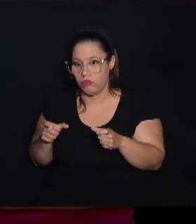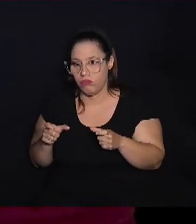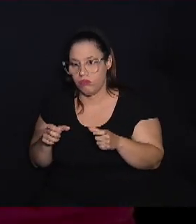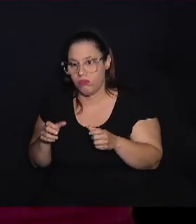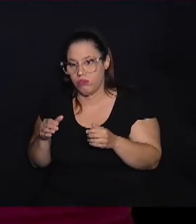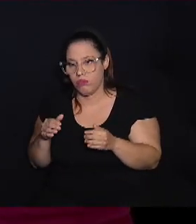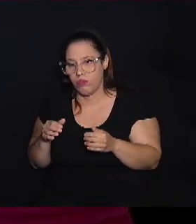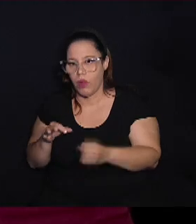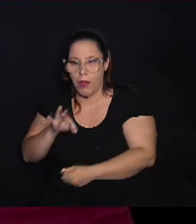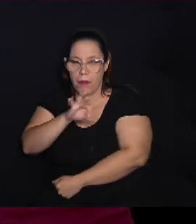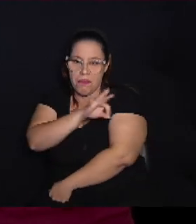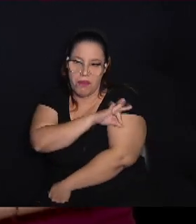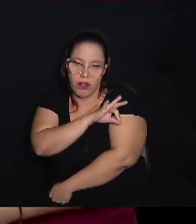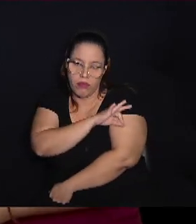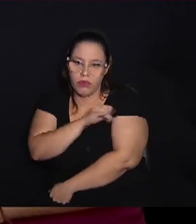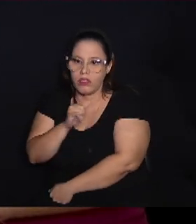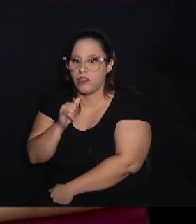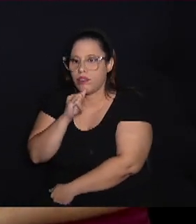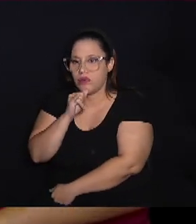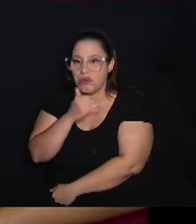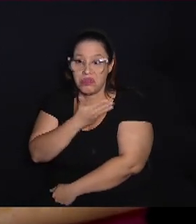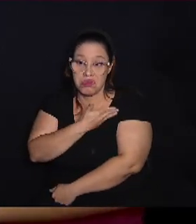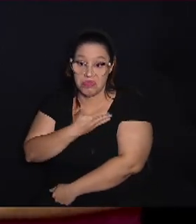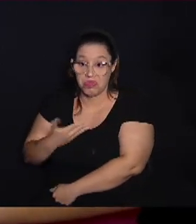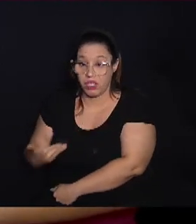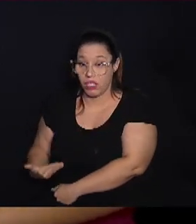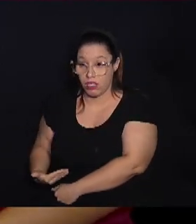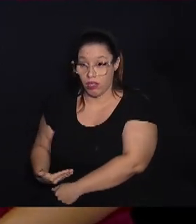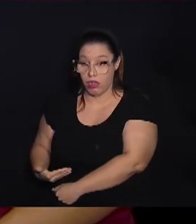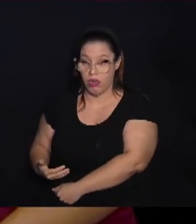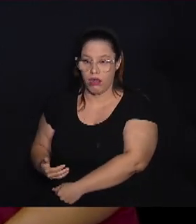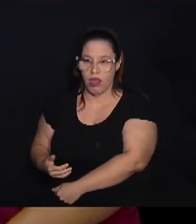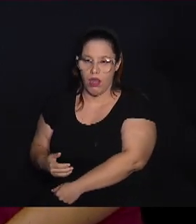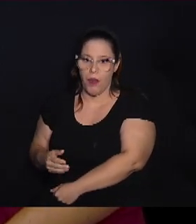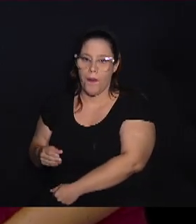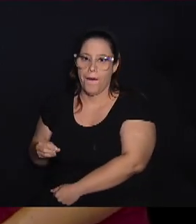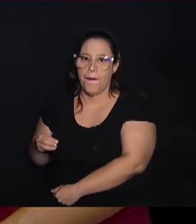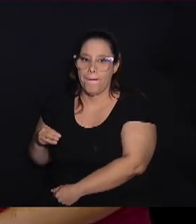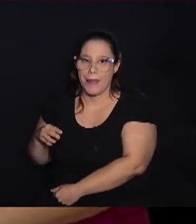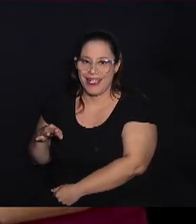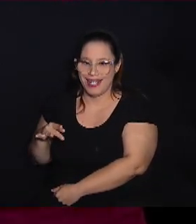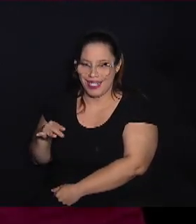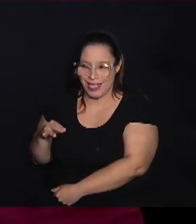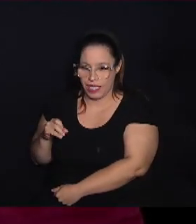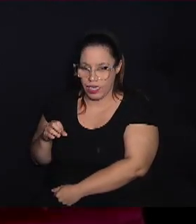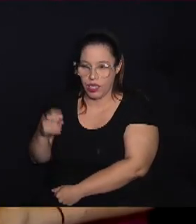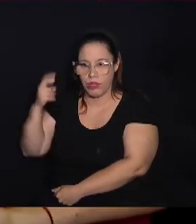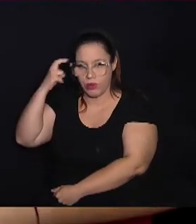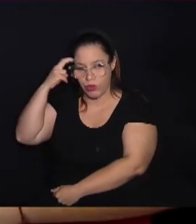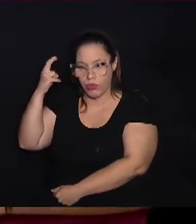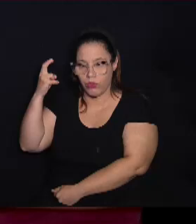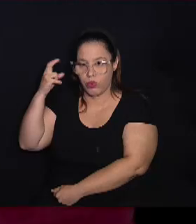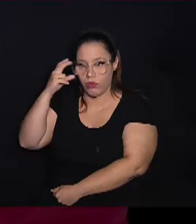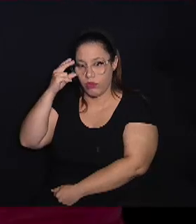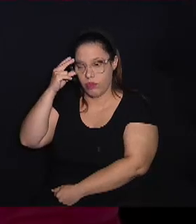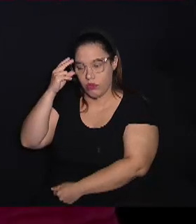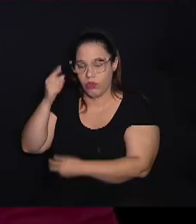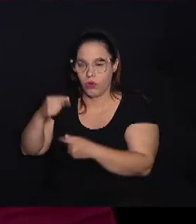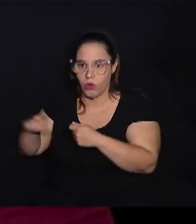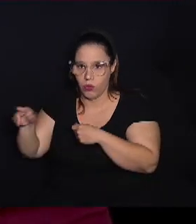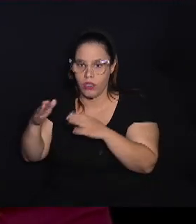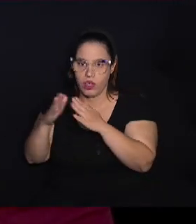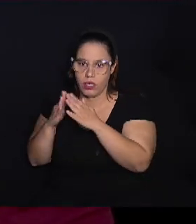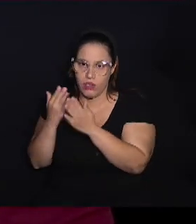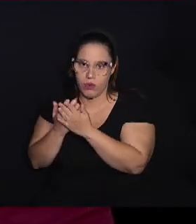Como a prefeitura, o estado, ou até mesmo o Ministério da Cultura. Aí a gente ou vai até alguma escola, ou até